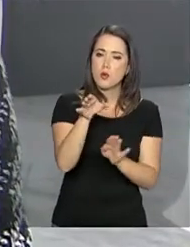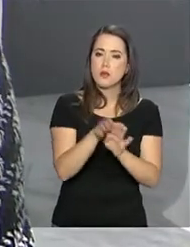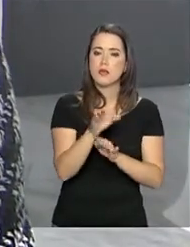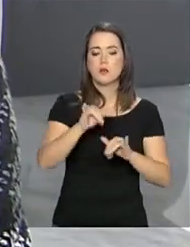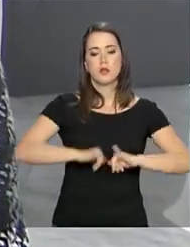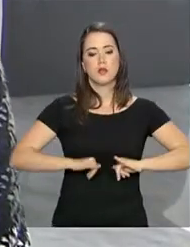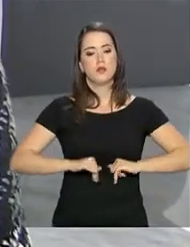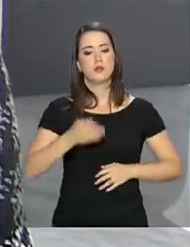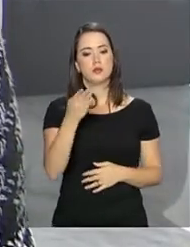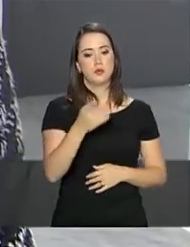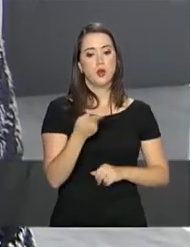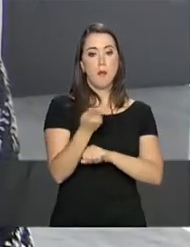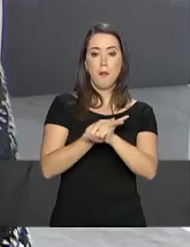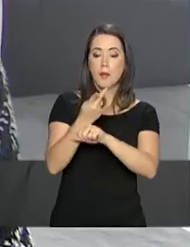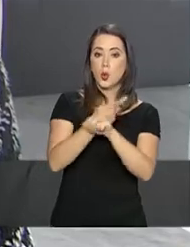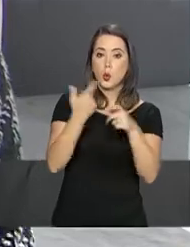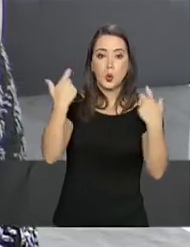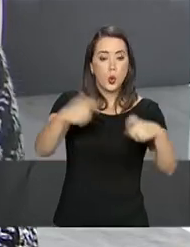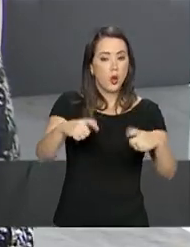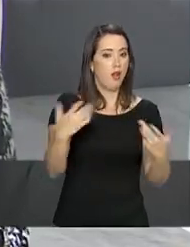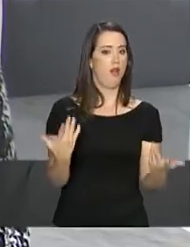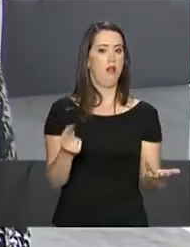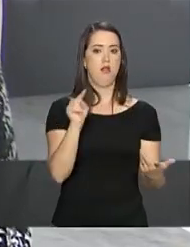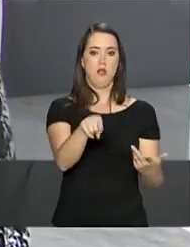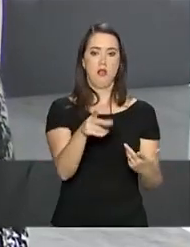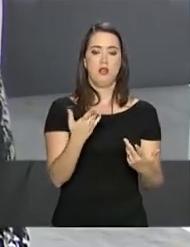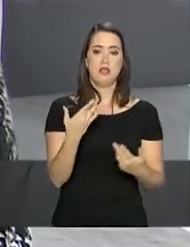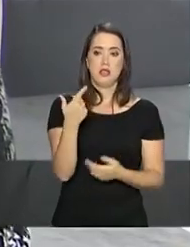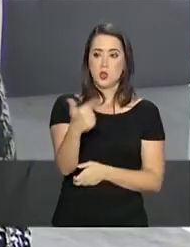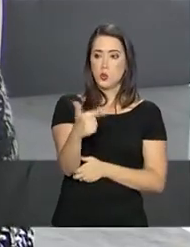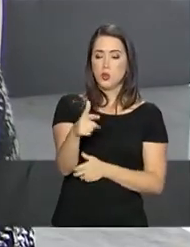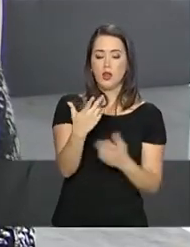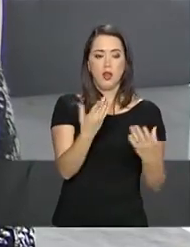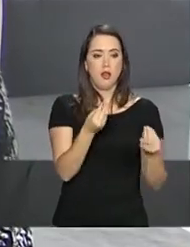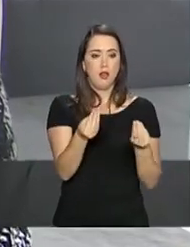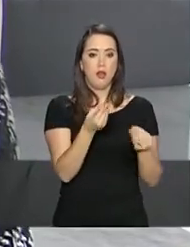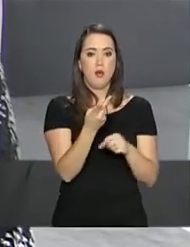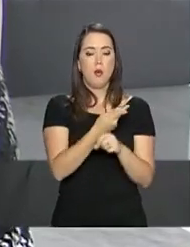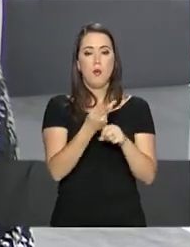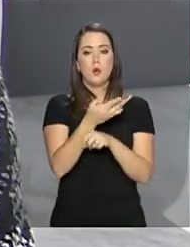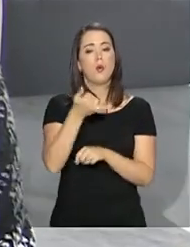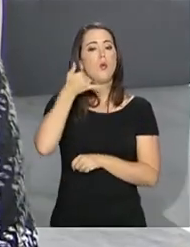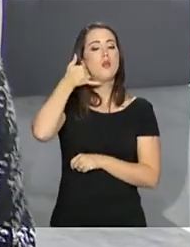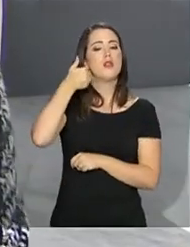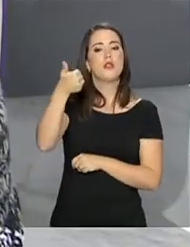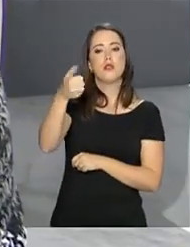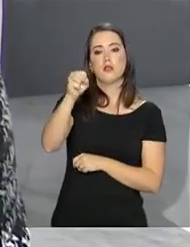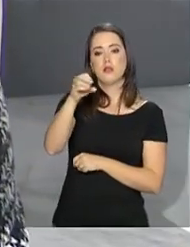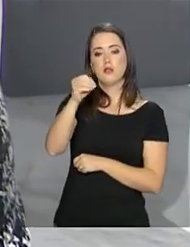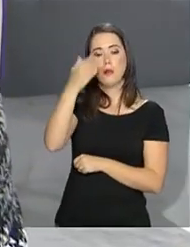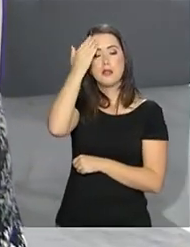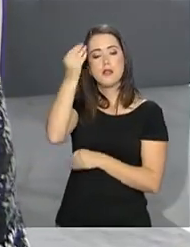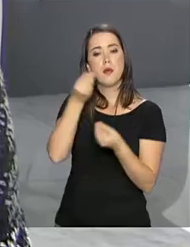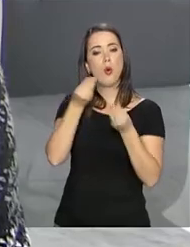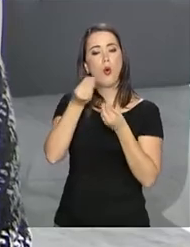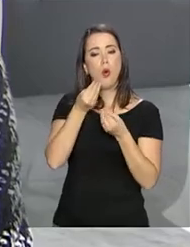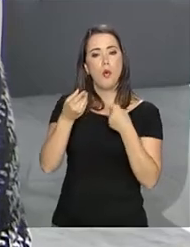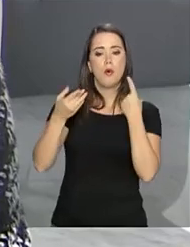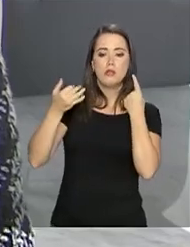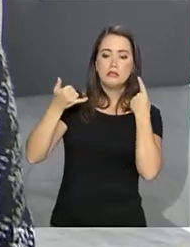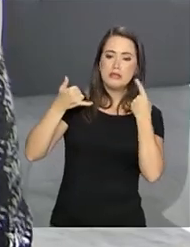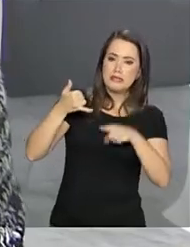era procuro sempre referência casa não tem ela procura l com 180 para se orientar